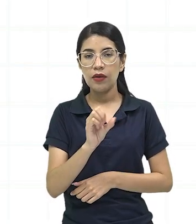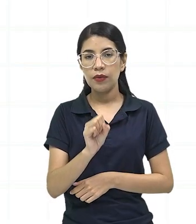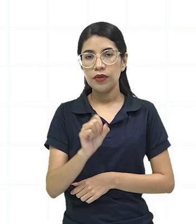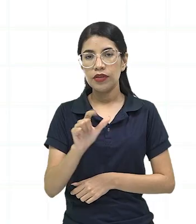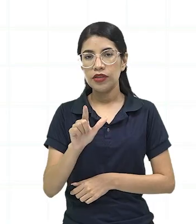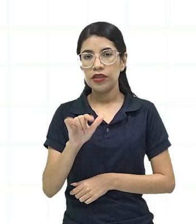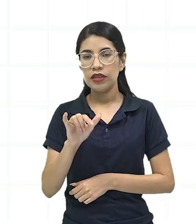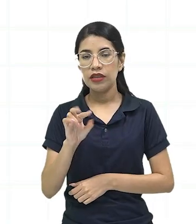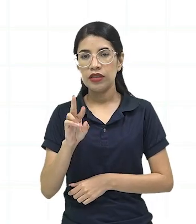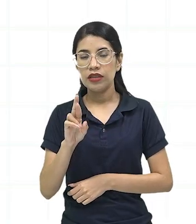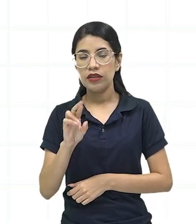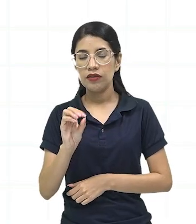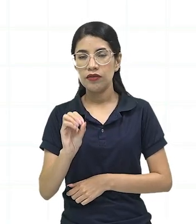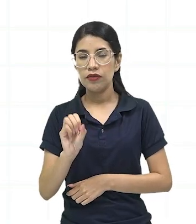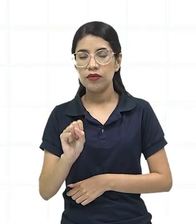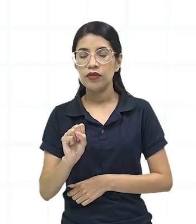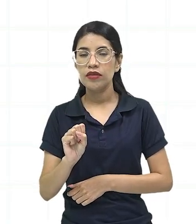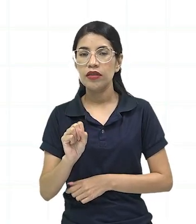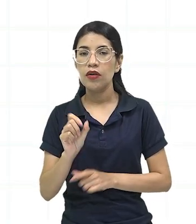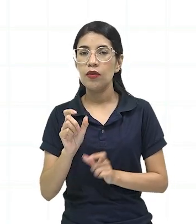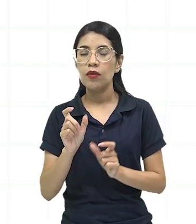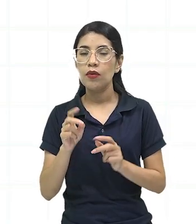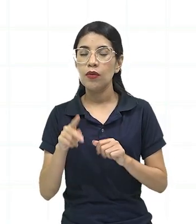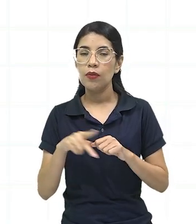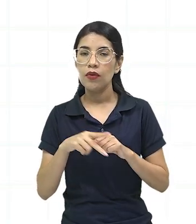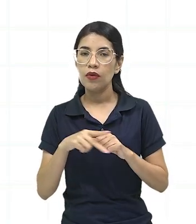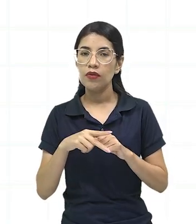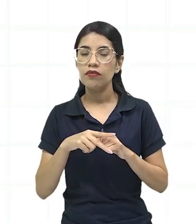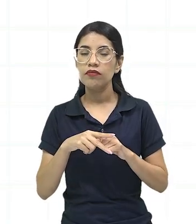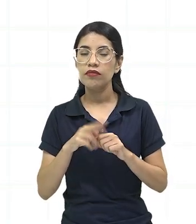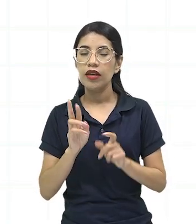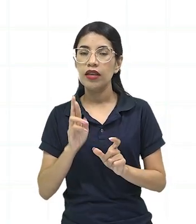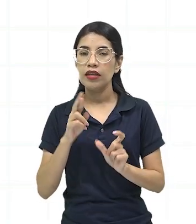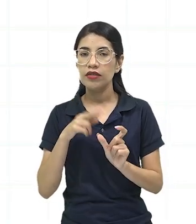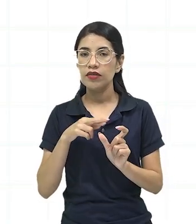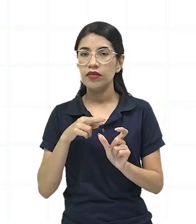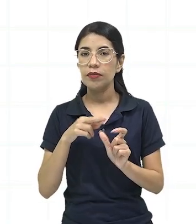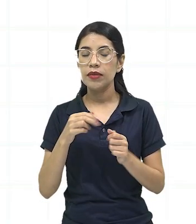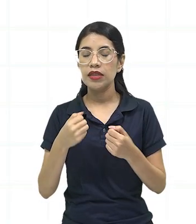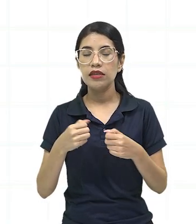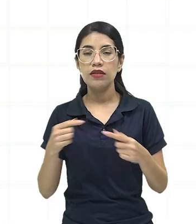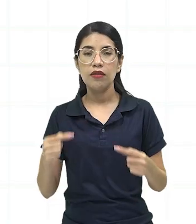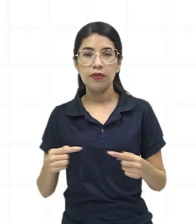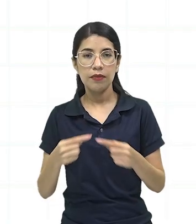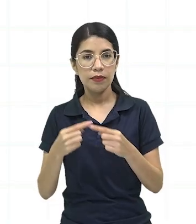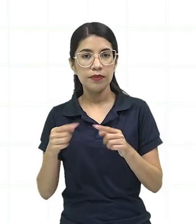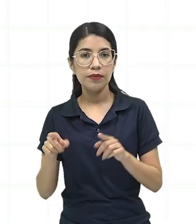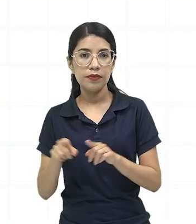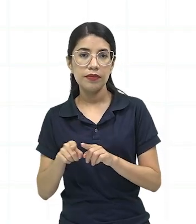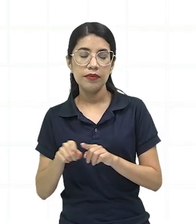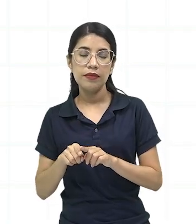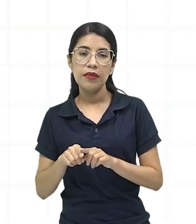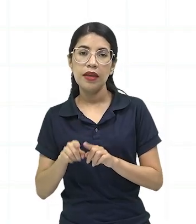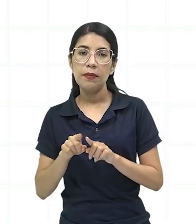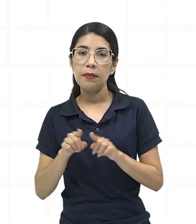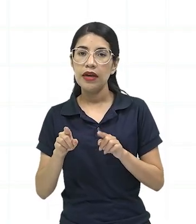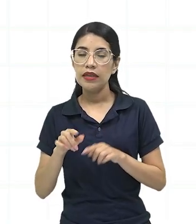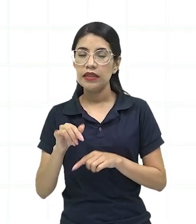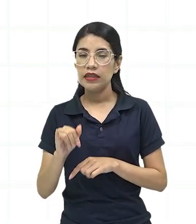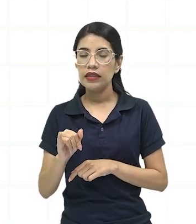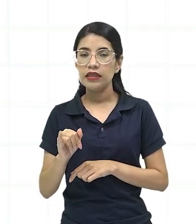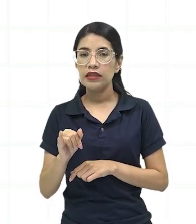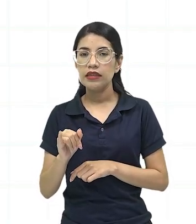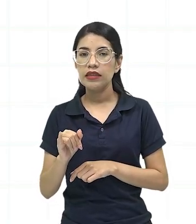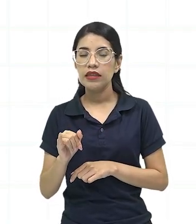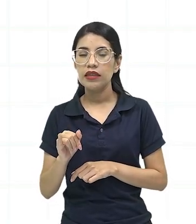meu pronome relativo vai ter que vir o quê? Concordando. Só não concorda, sempre vai estar